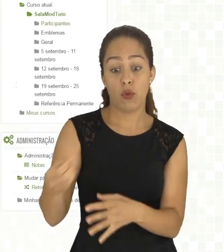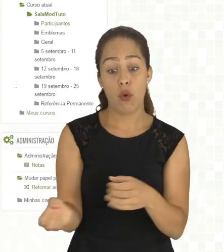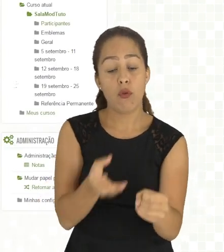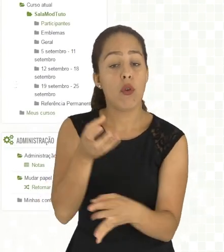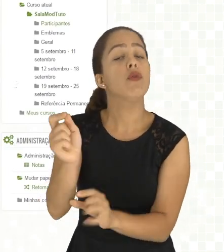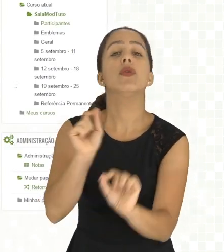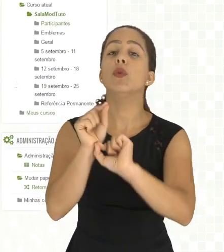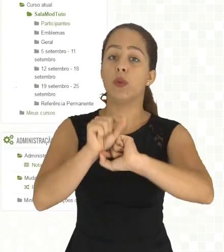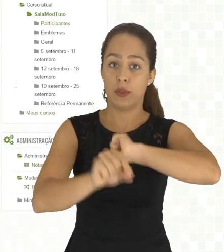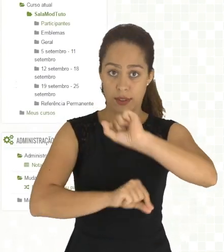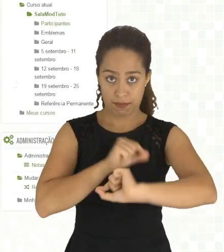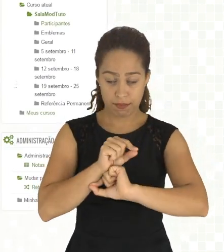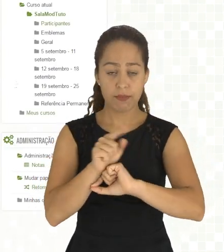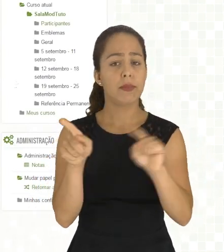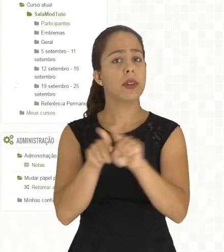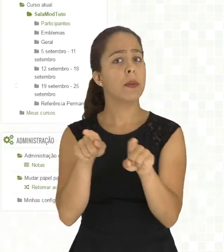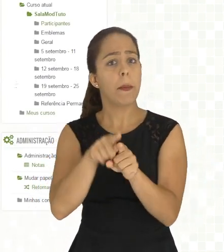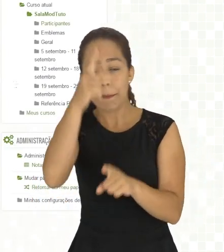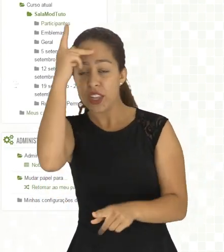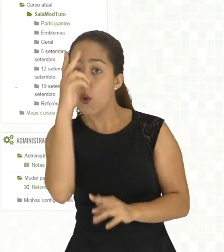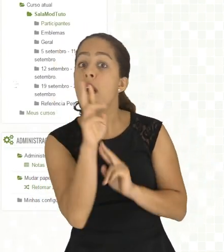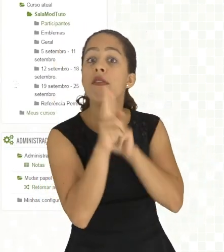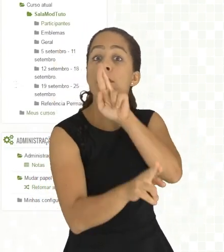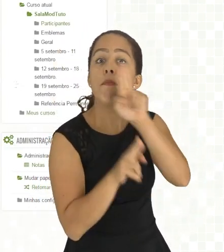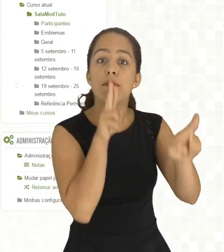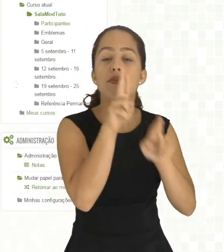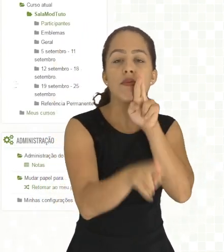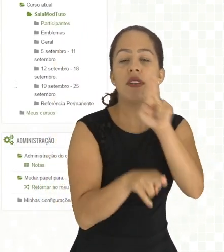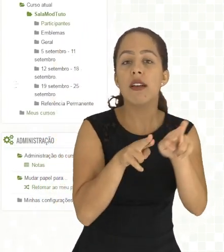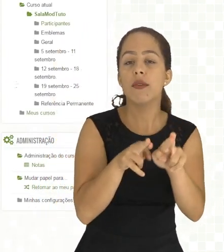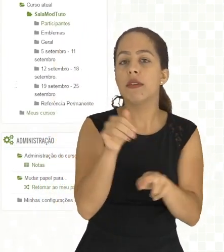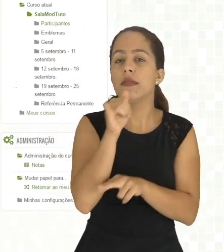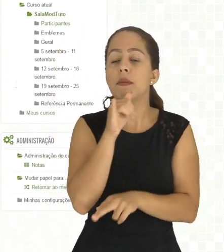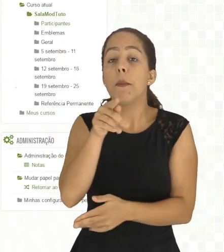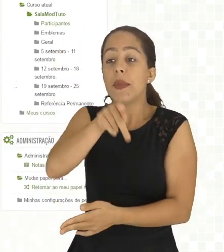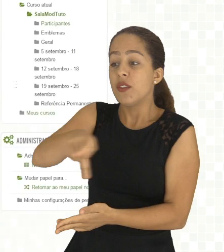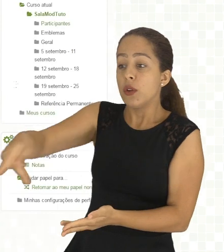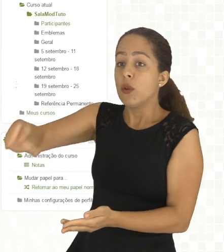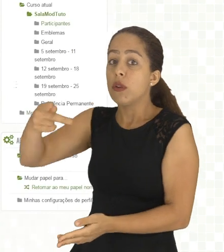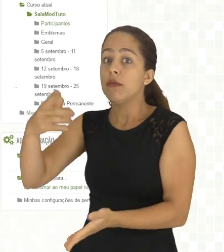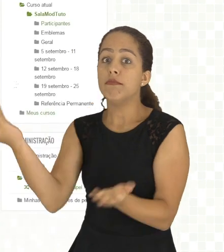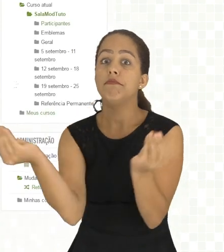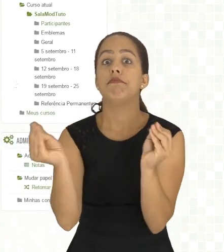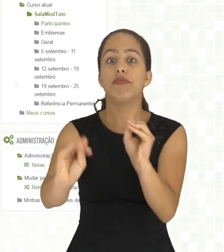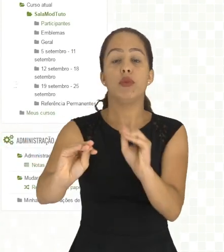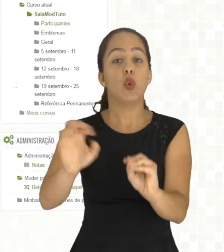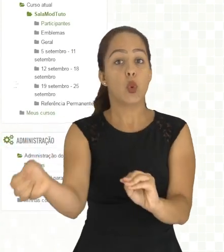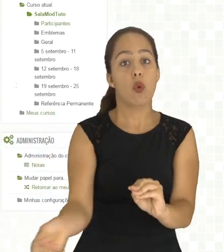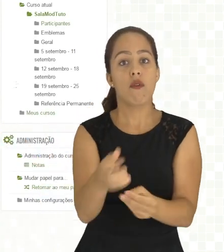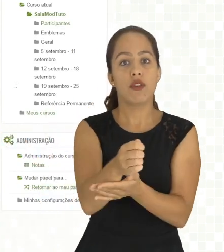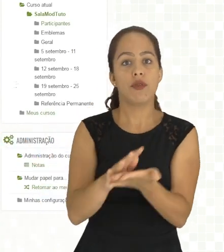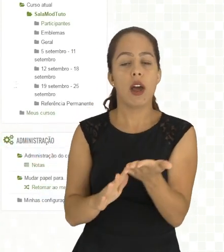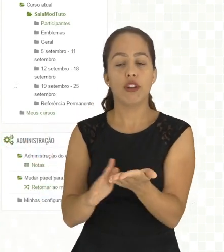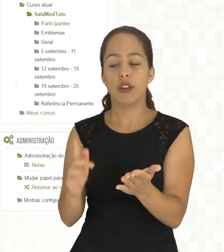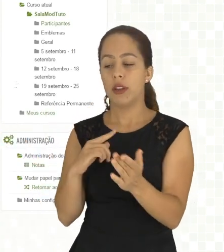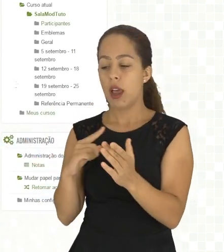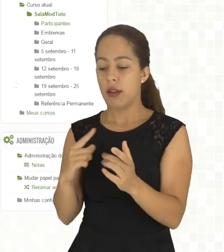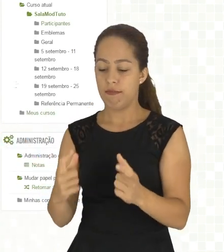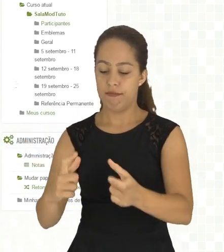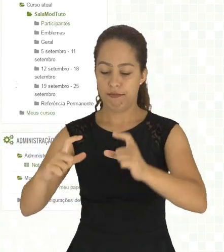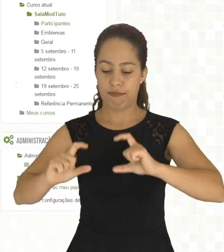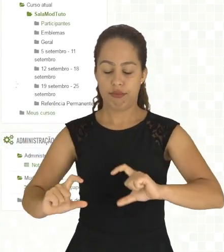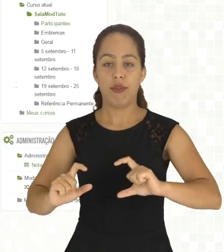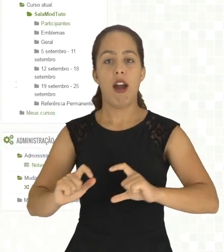mensagens do fórum respondidas quais foram as atividades que o professor colocou recentemente então isso vai aparecendo